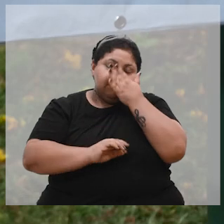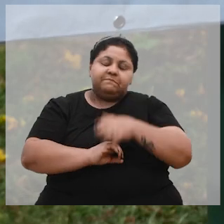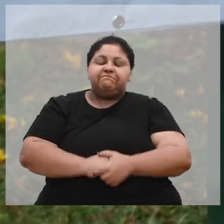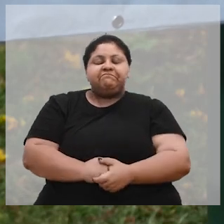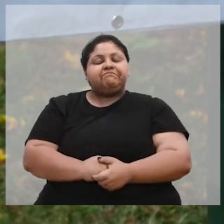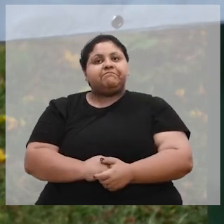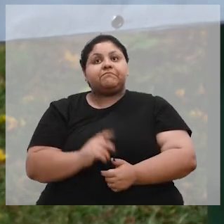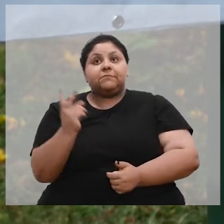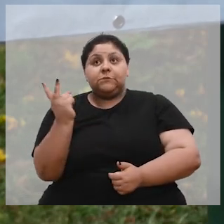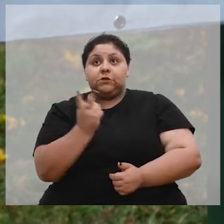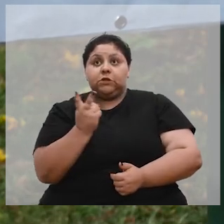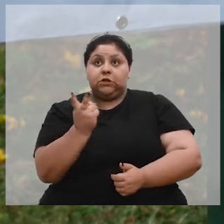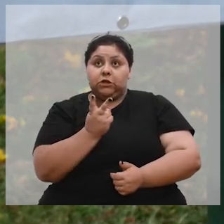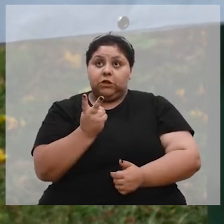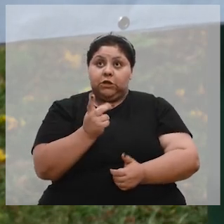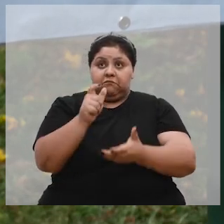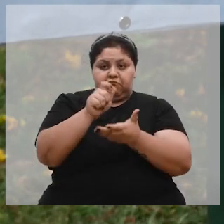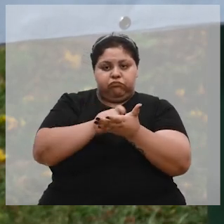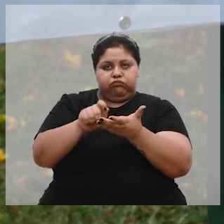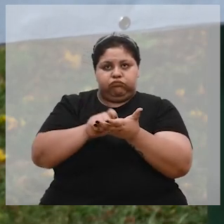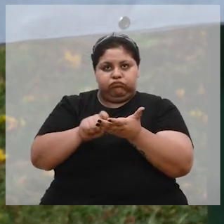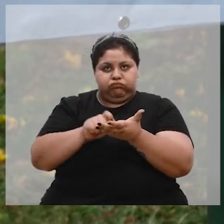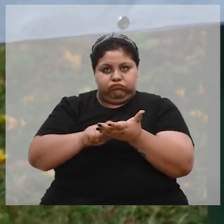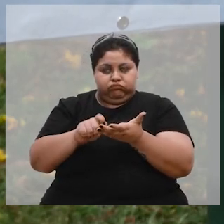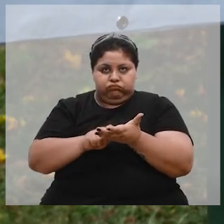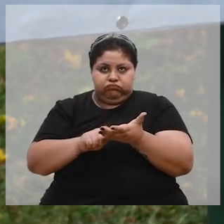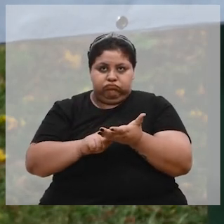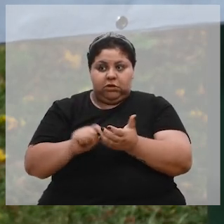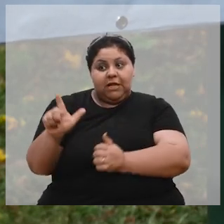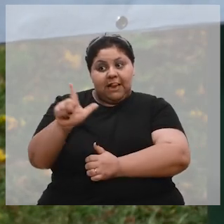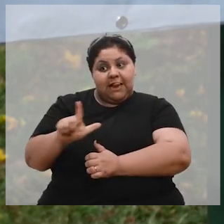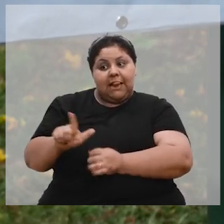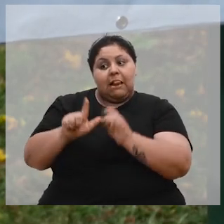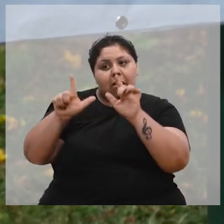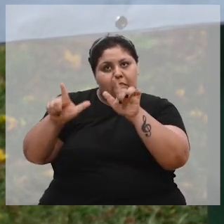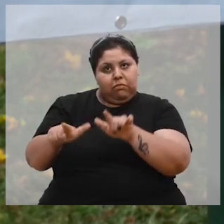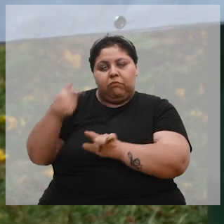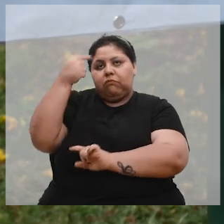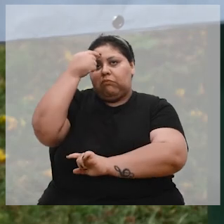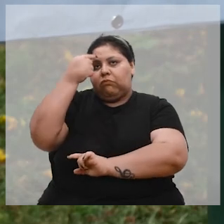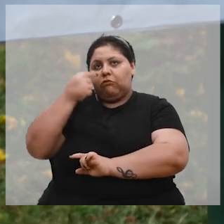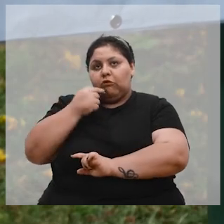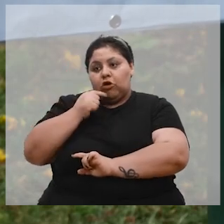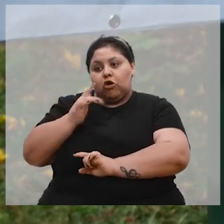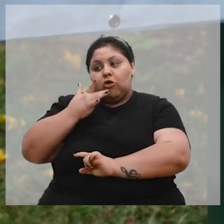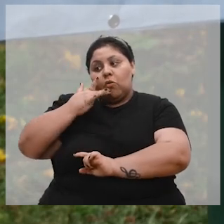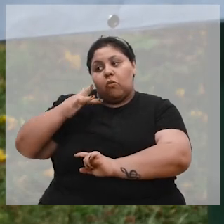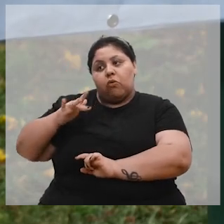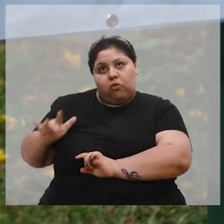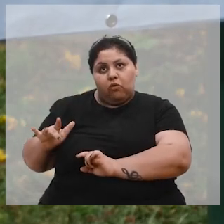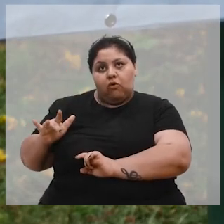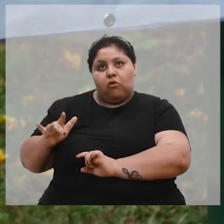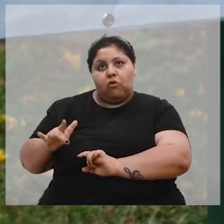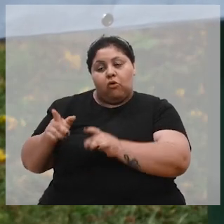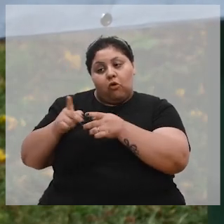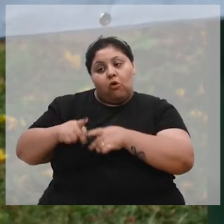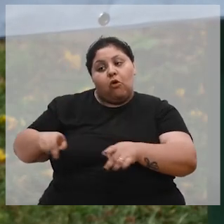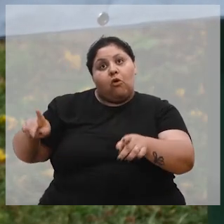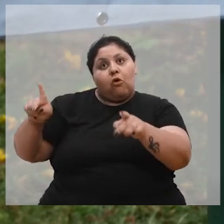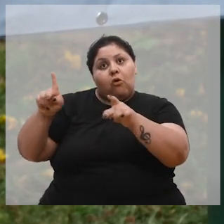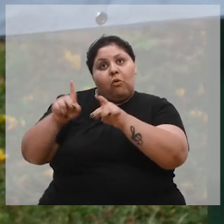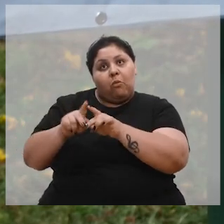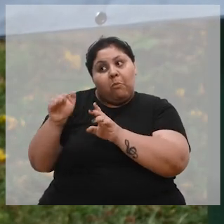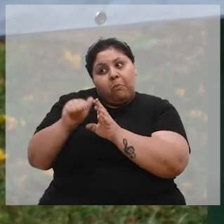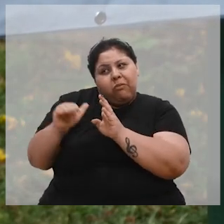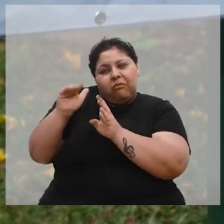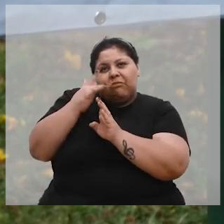colocaram. São dois autores, duas personalidades da literatura local muito identificados com as crianças e com o